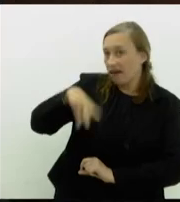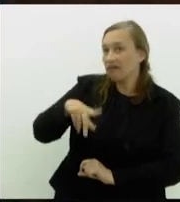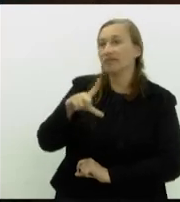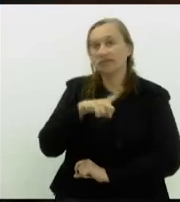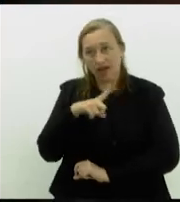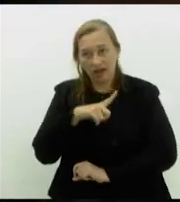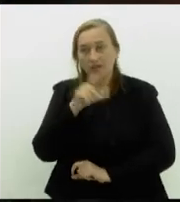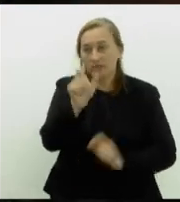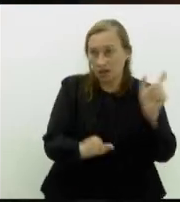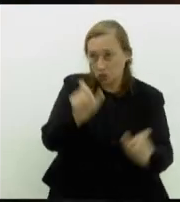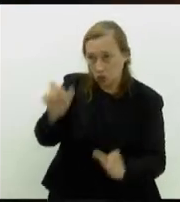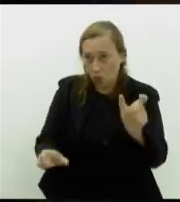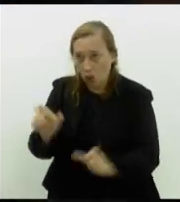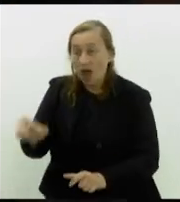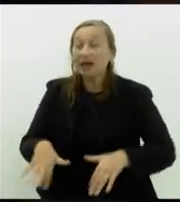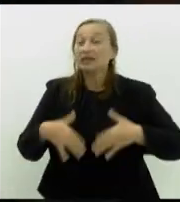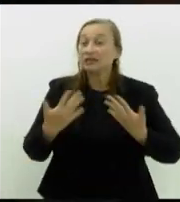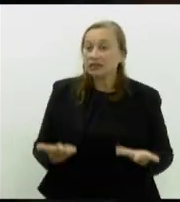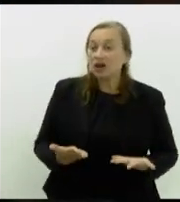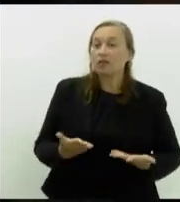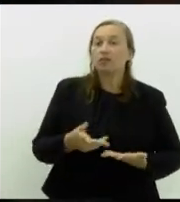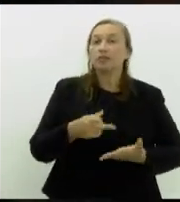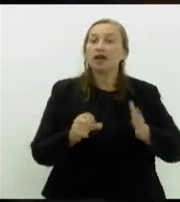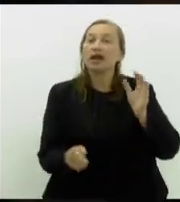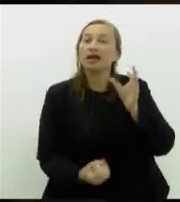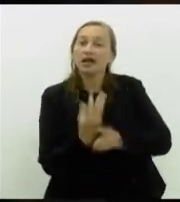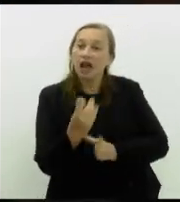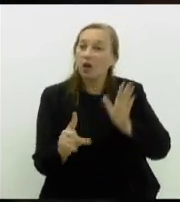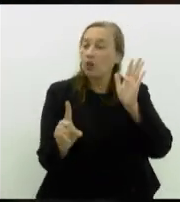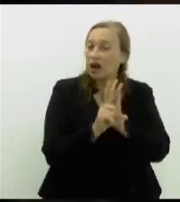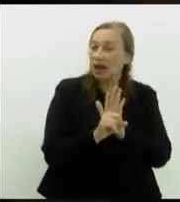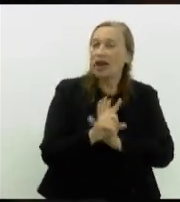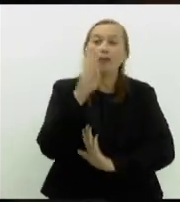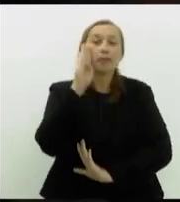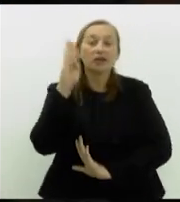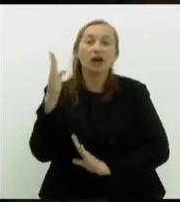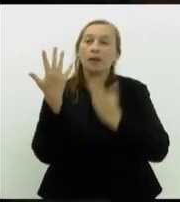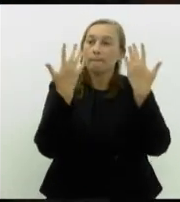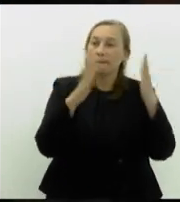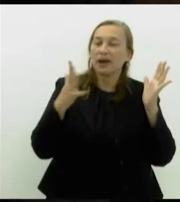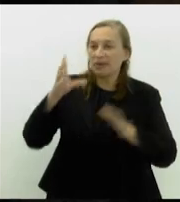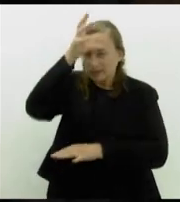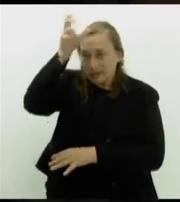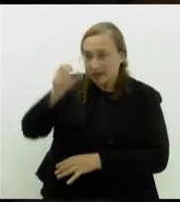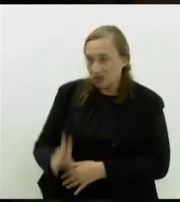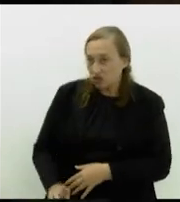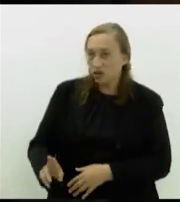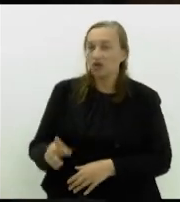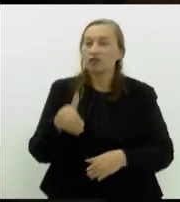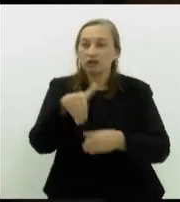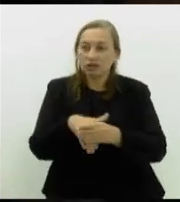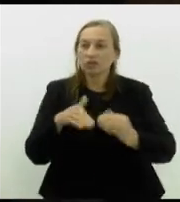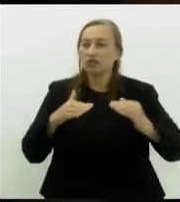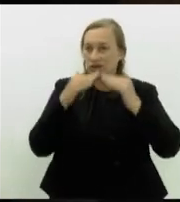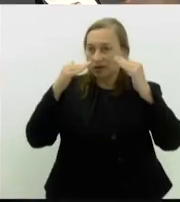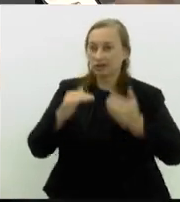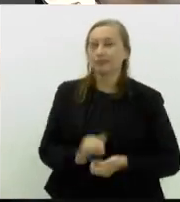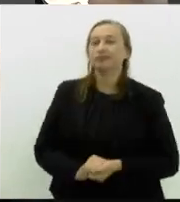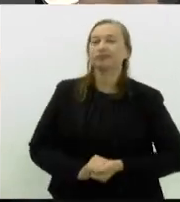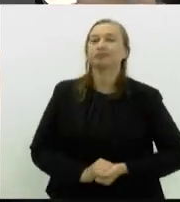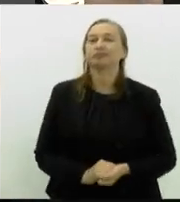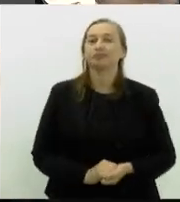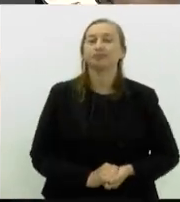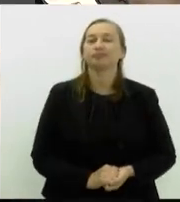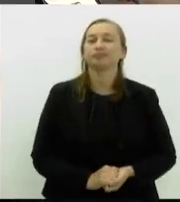Legislativa poder legislar sobre esse tema é fundamental. Então, parabéns à deputada Tia Ju, nós votamos favorável.